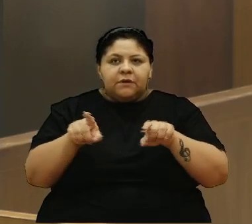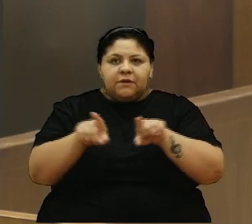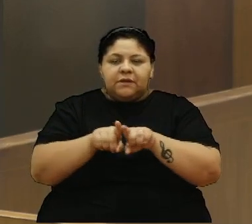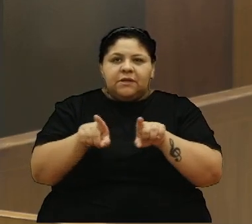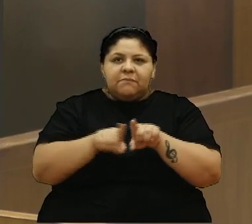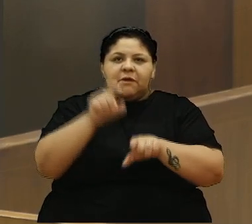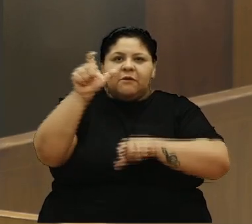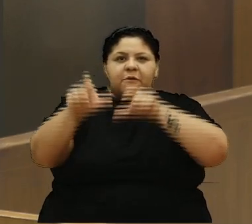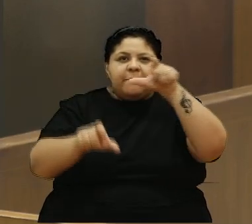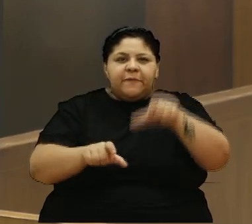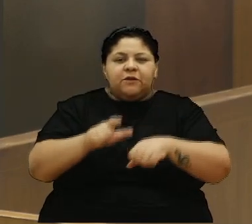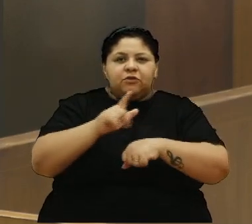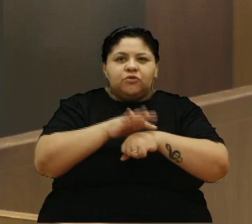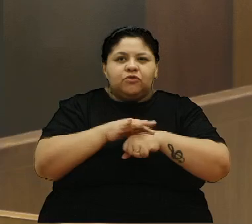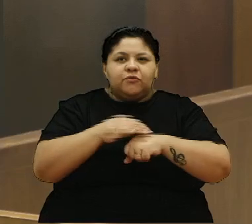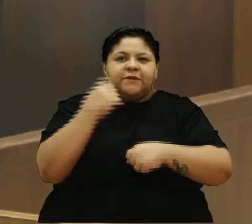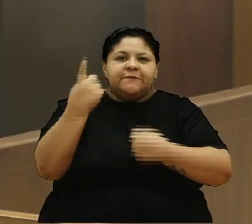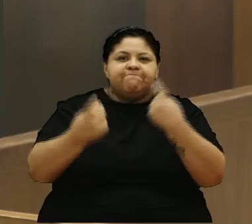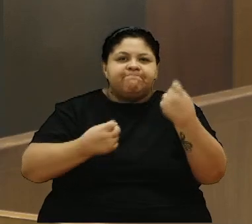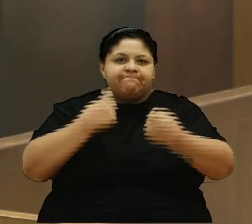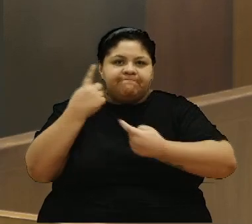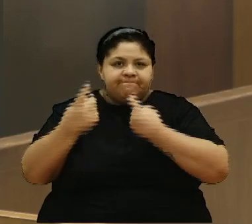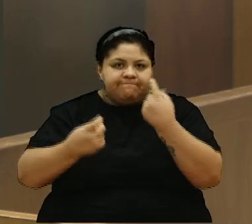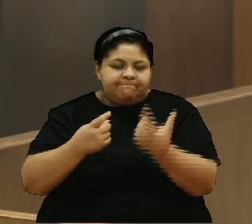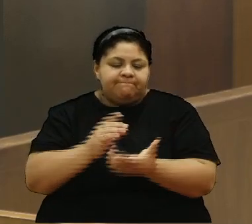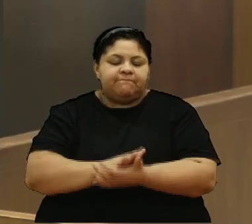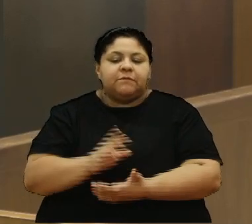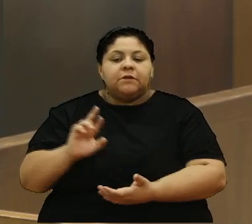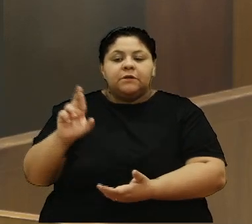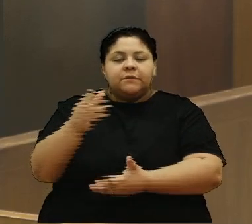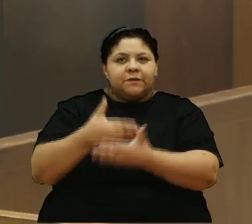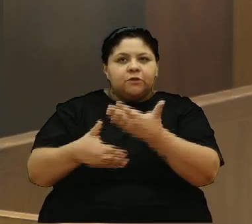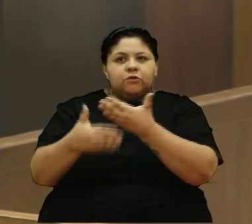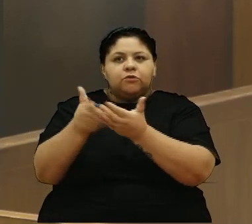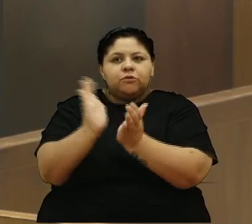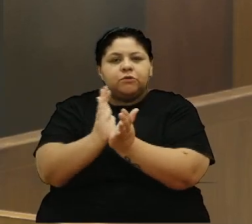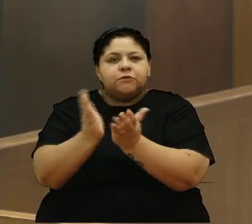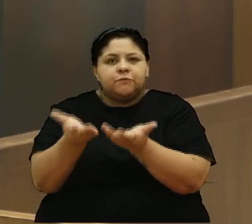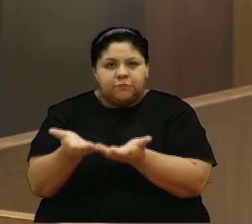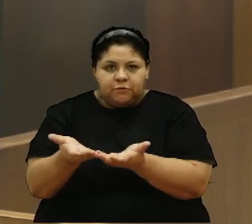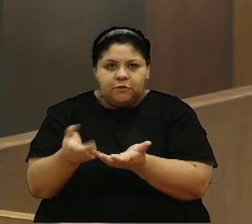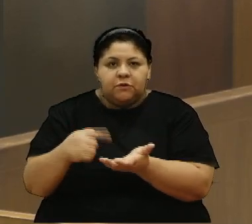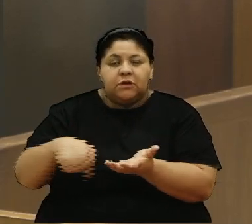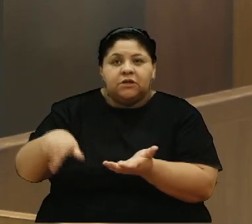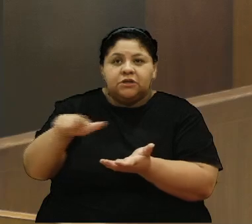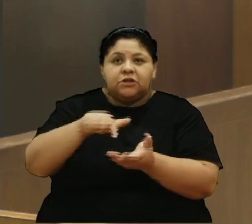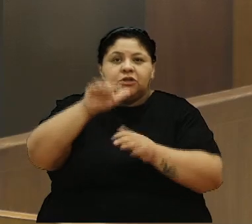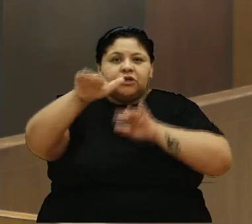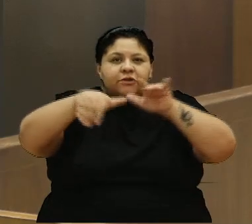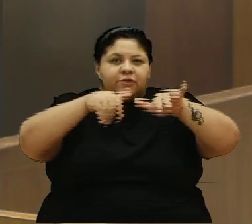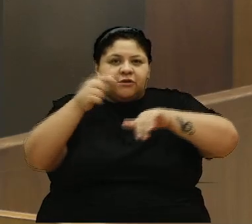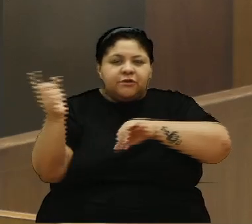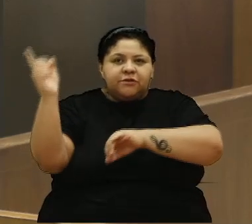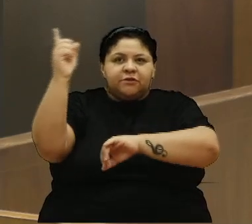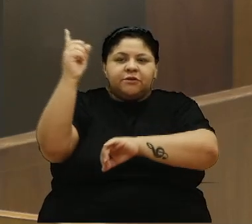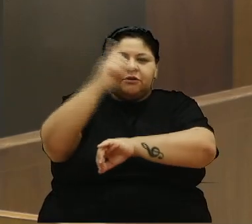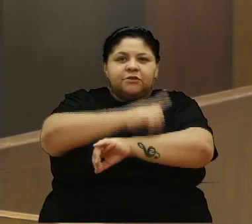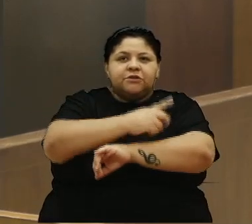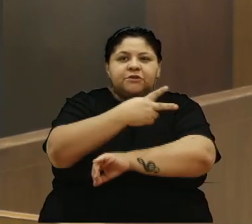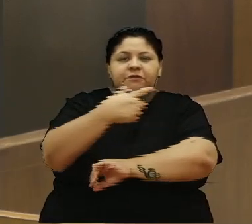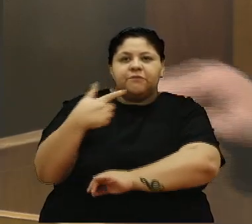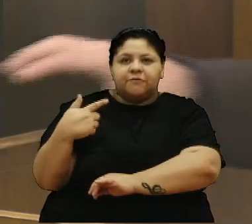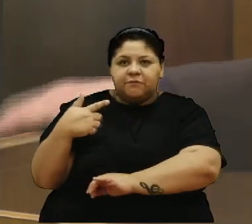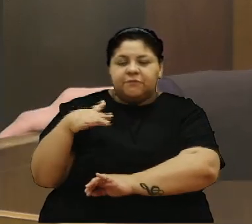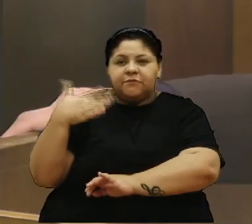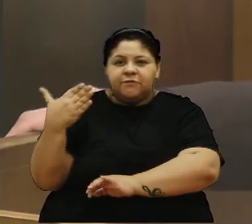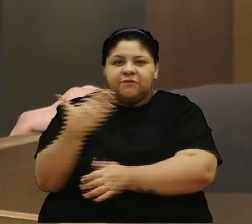Raras. Então, em nome de todas essas comissões e frente, a gente convida para o dia 27,